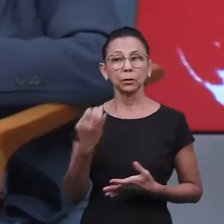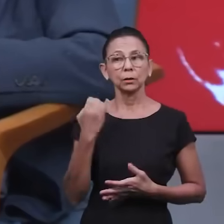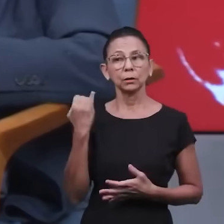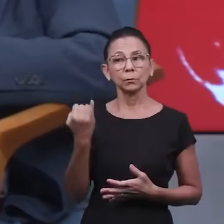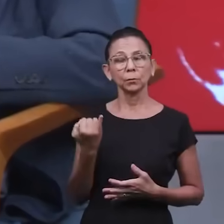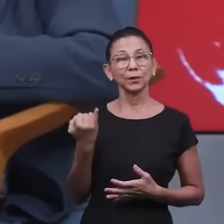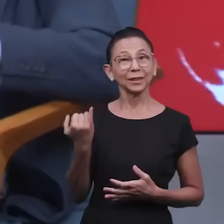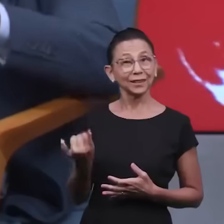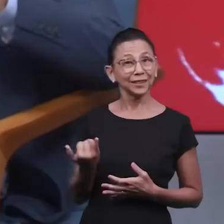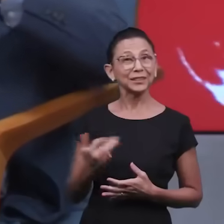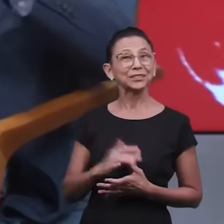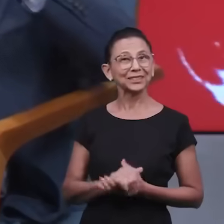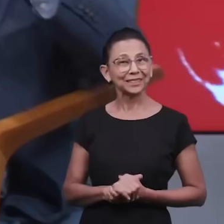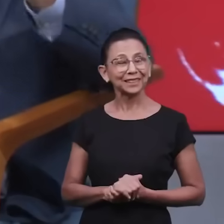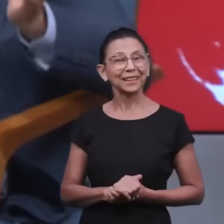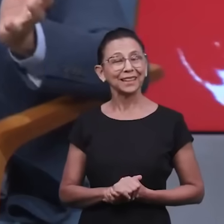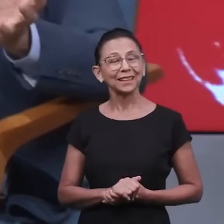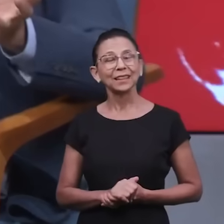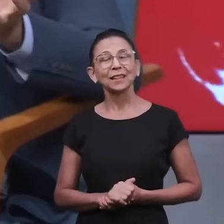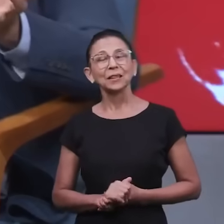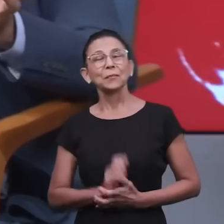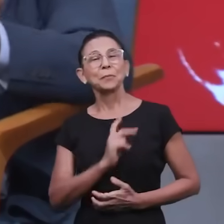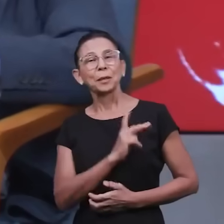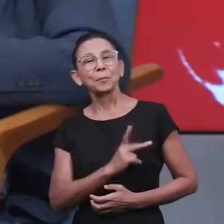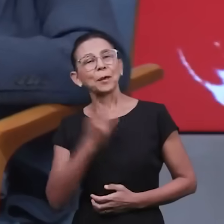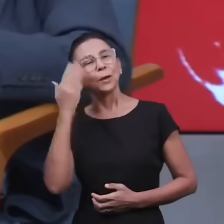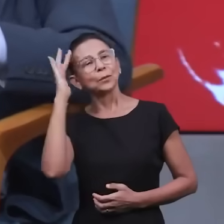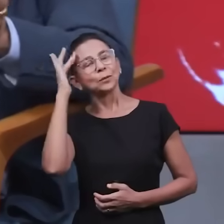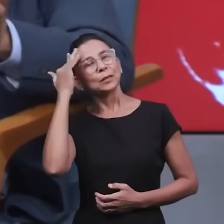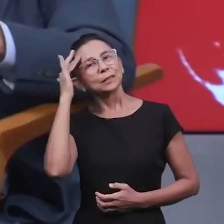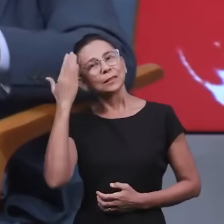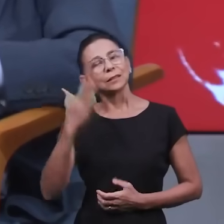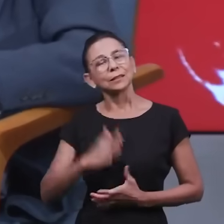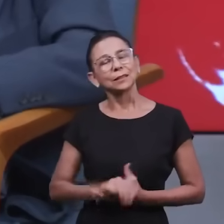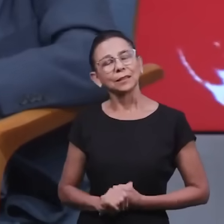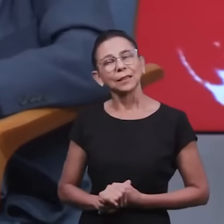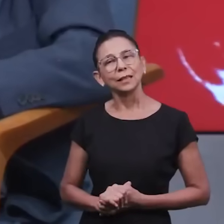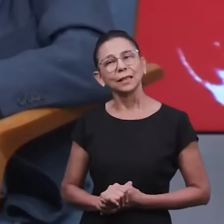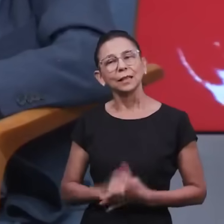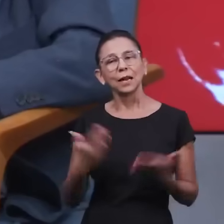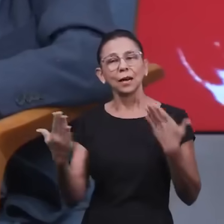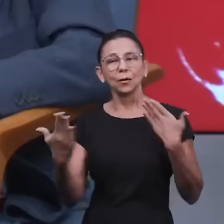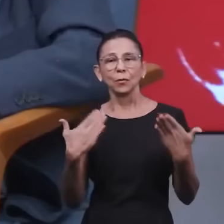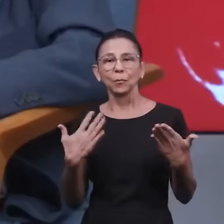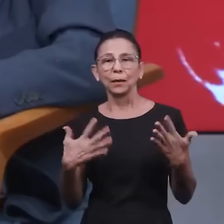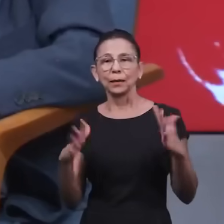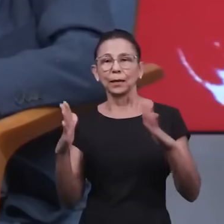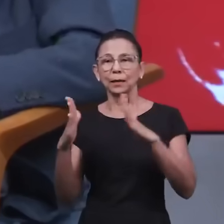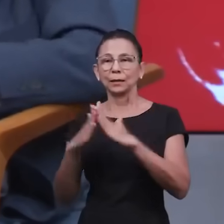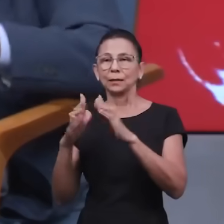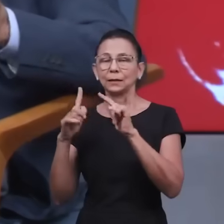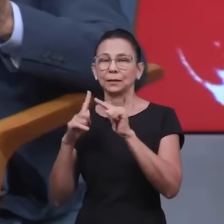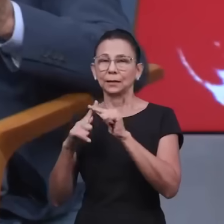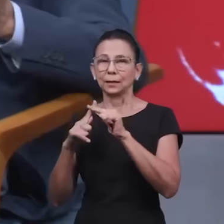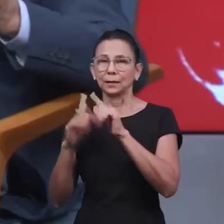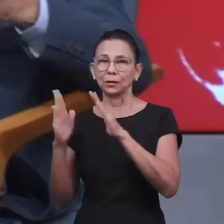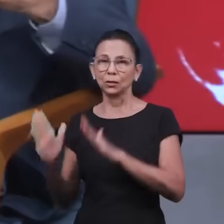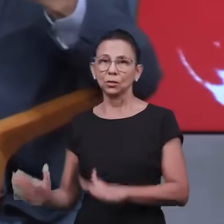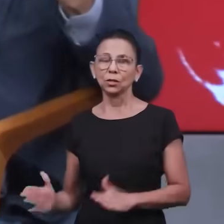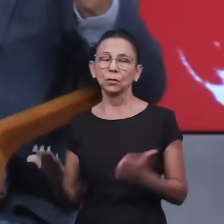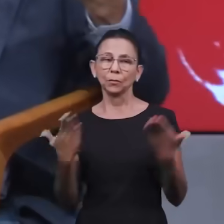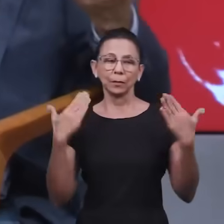Paulo que a igreja funcionava como um corpo. Talvez Lucas tenha ensinado isso para ele. E então